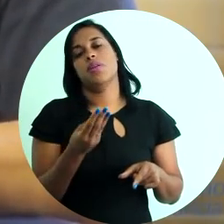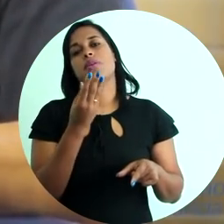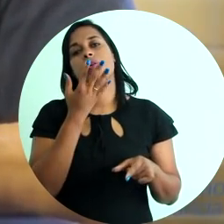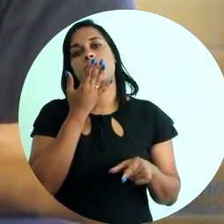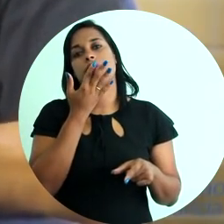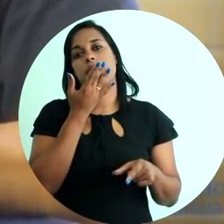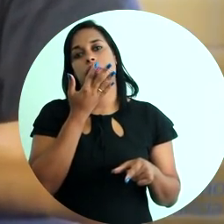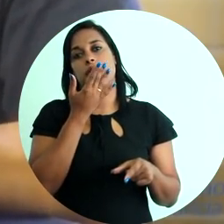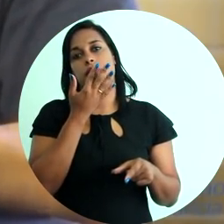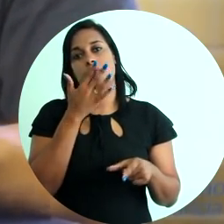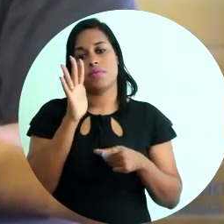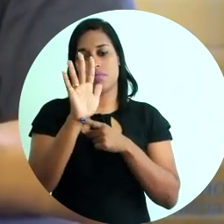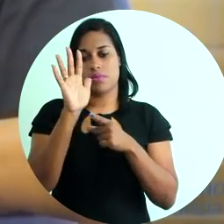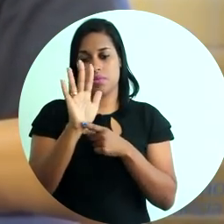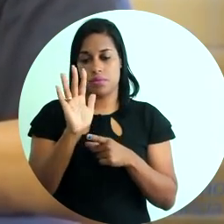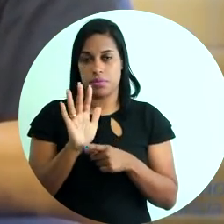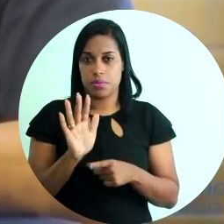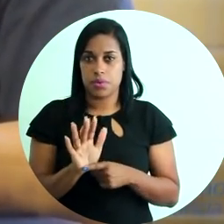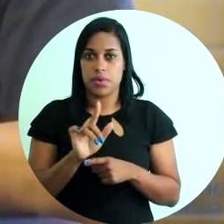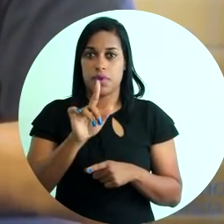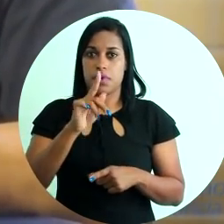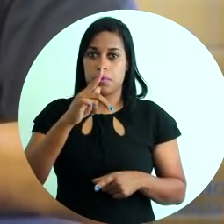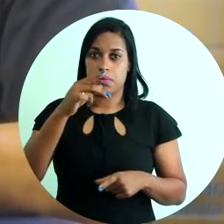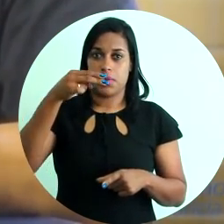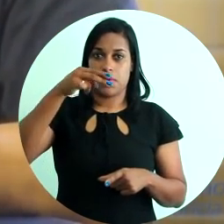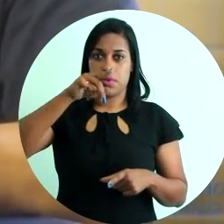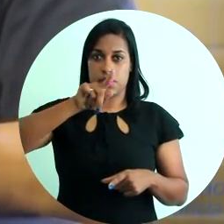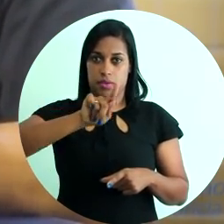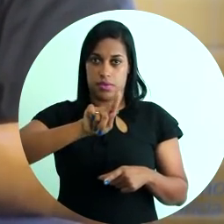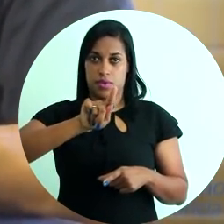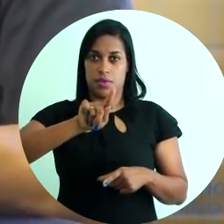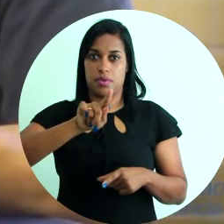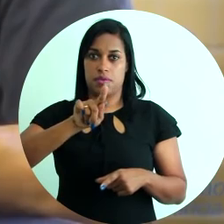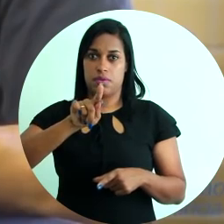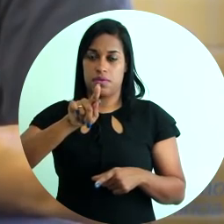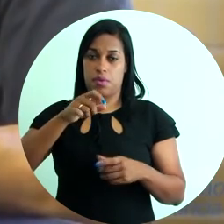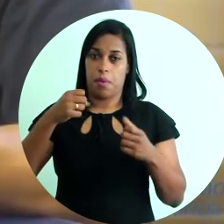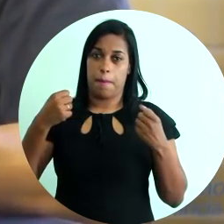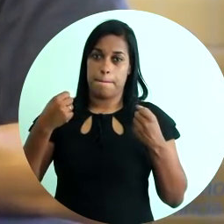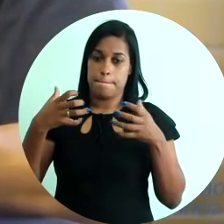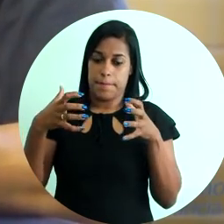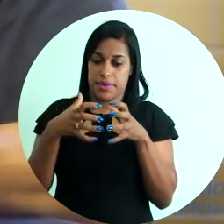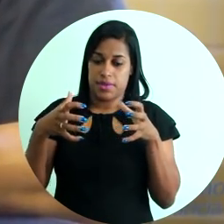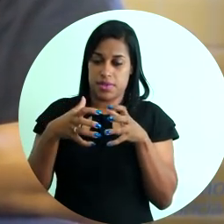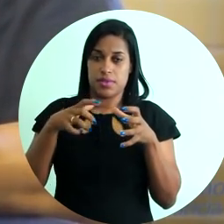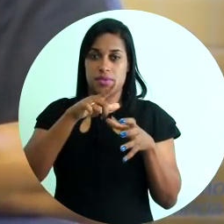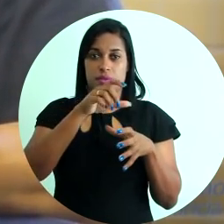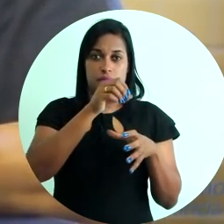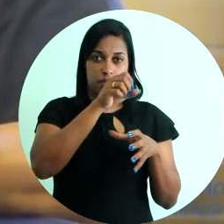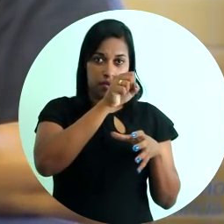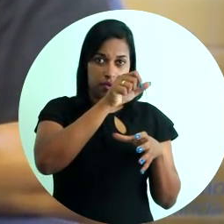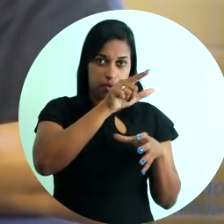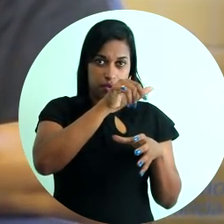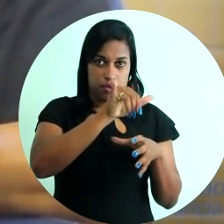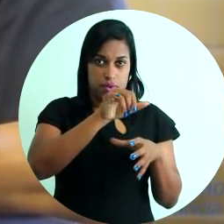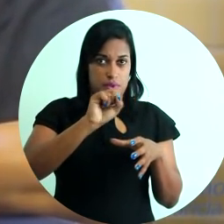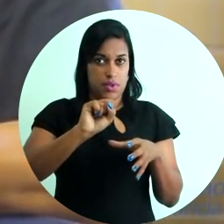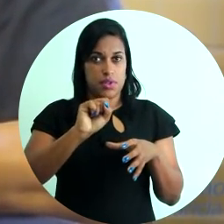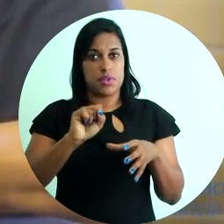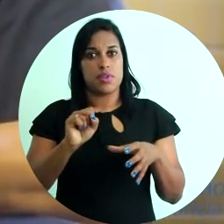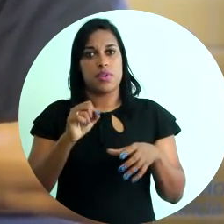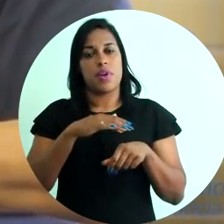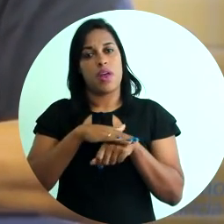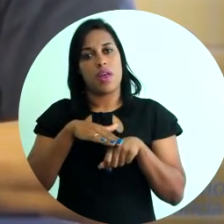em termos de exibição. Arquivos PNG suportam compressão do tipo lossless. Eu esqueci de